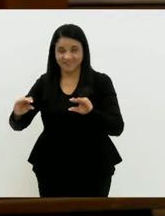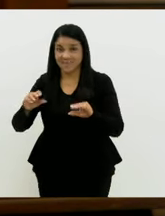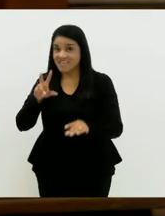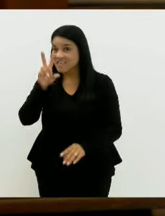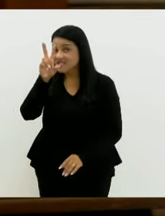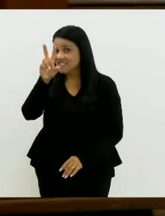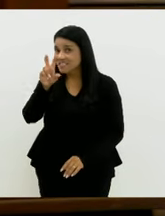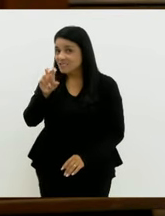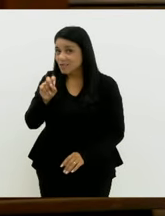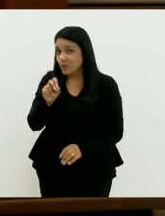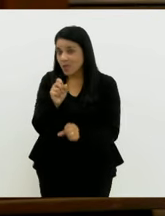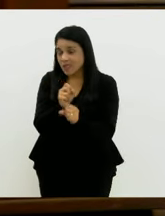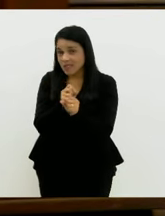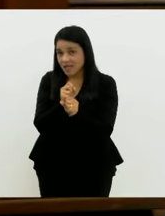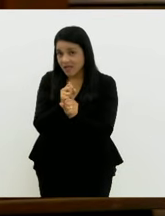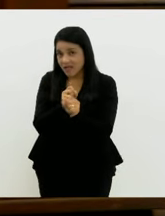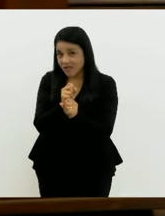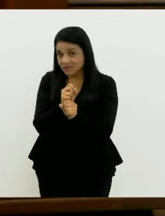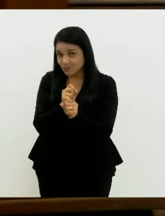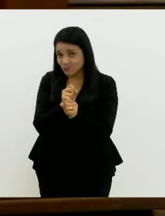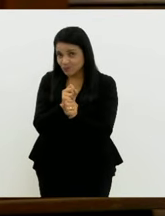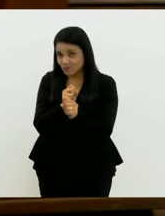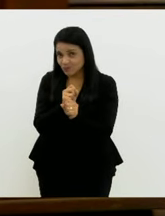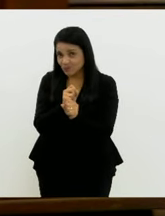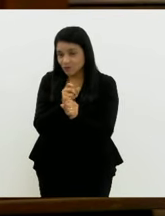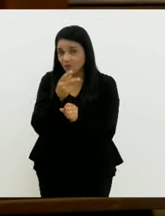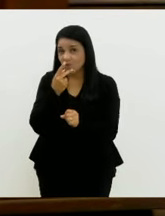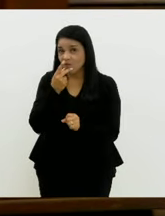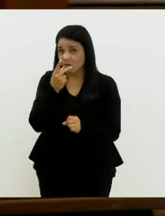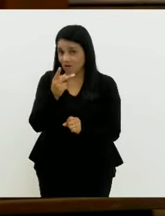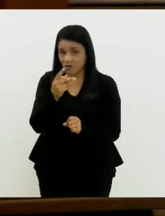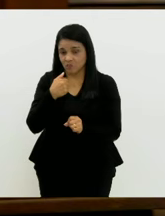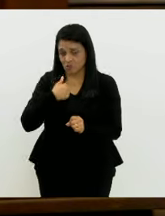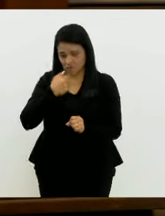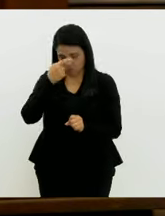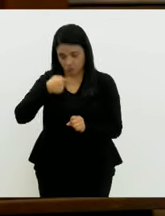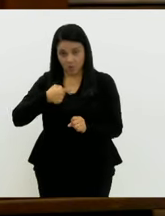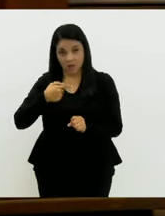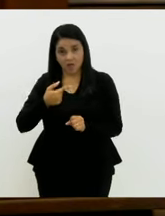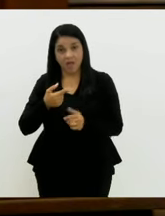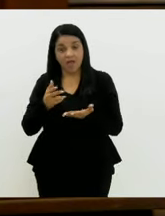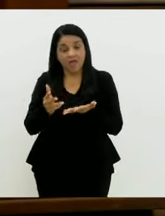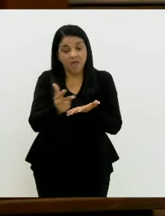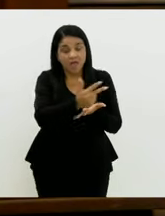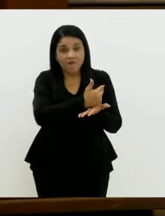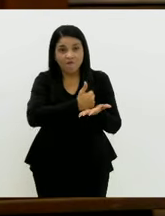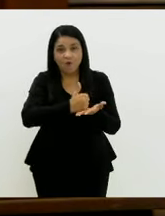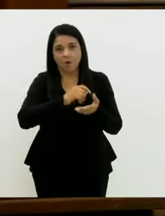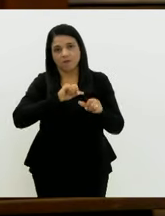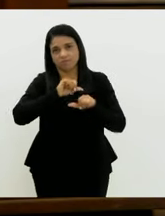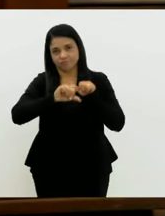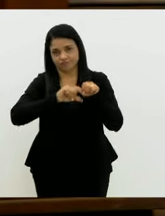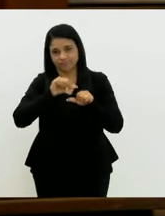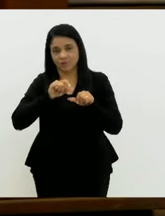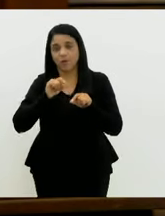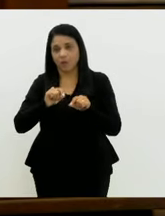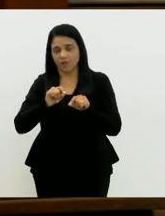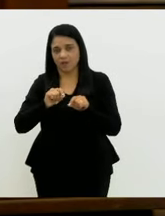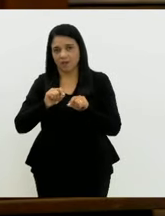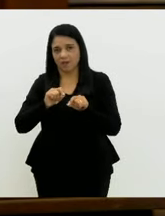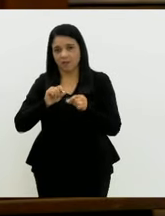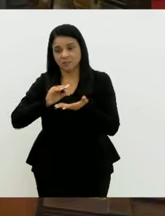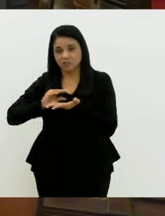anos, eu não, a reforma tributária, eu estou falando em visão intergeracional. Muito obrigado, senhor